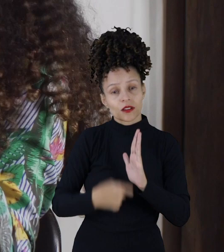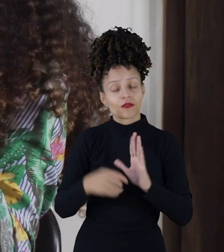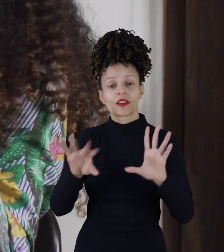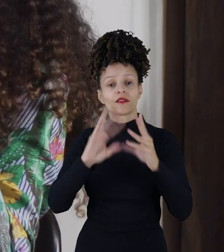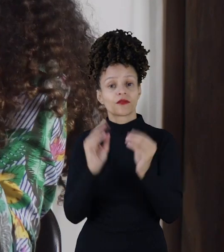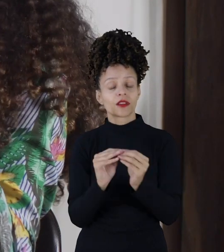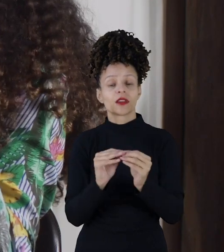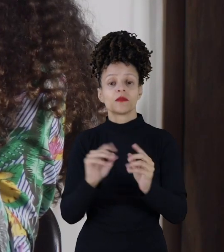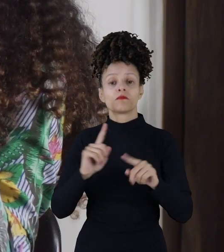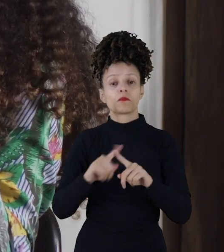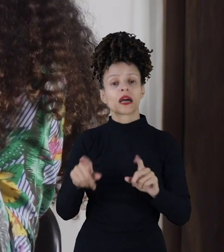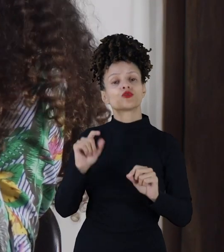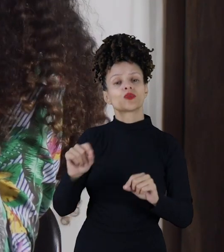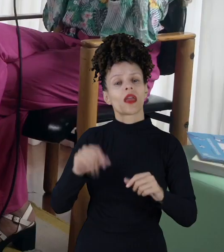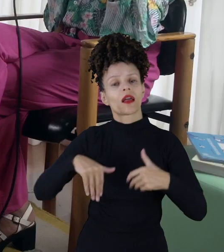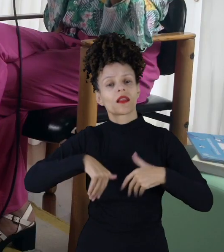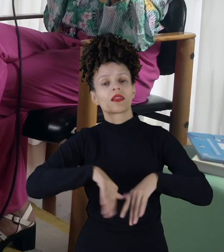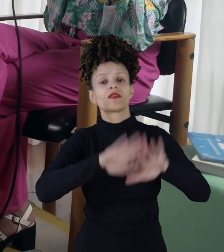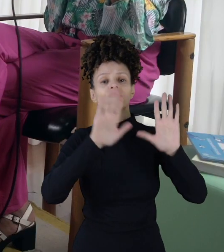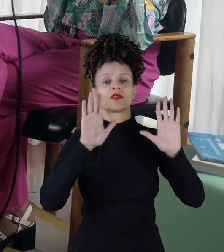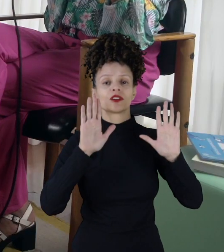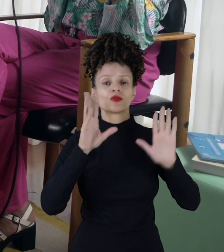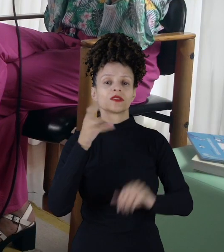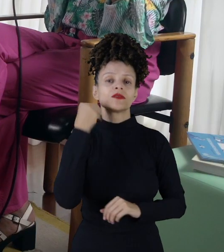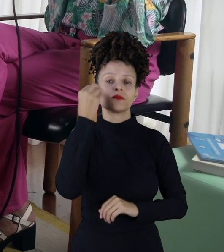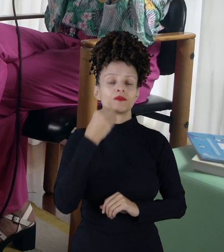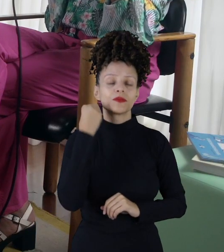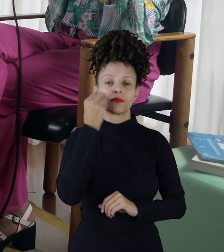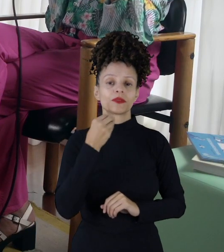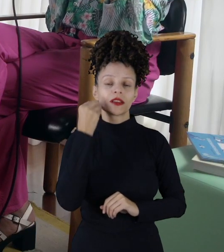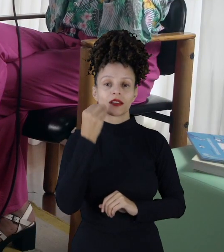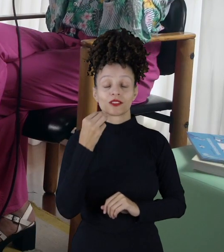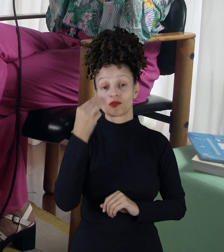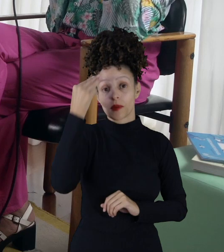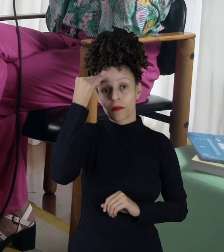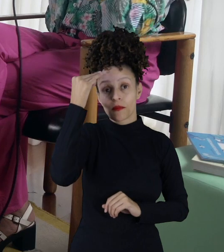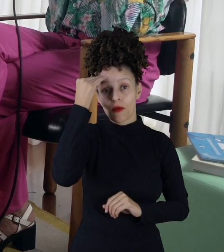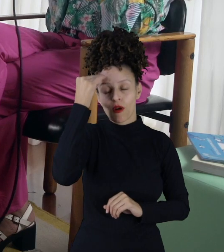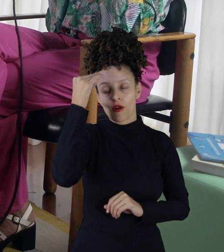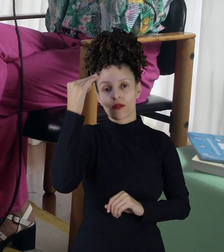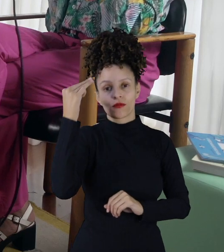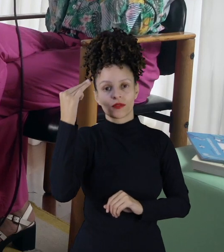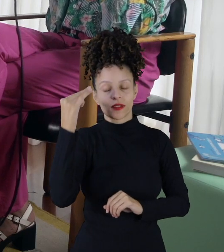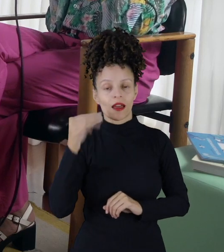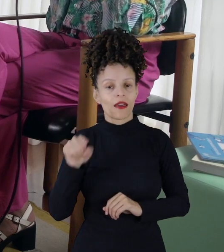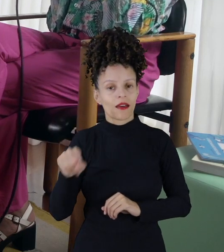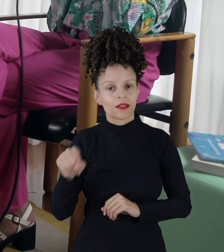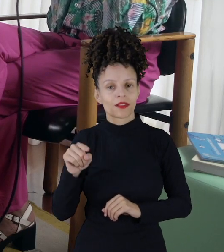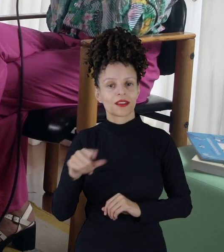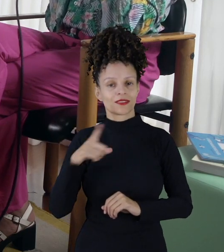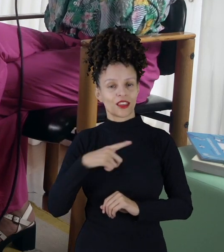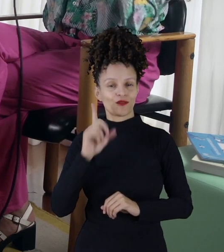e a escrever, enfim. Mas o que ela está levando como experiência, né, de memórias que vai fazer com